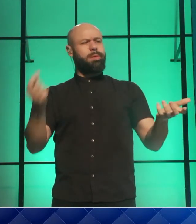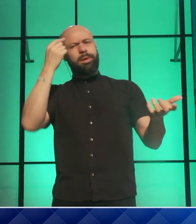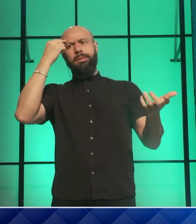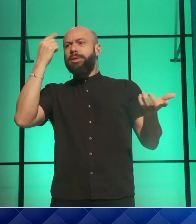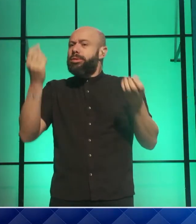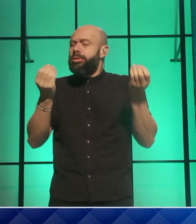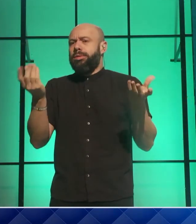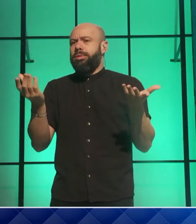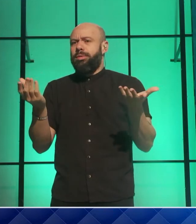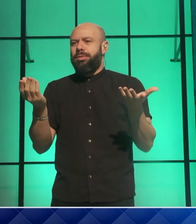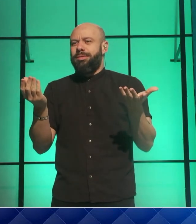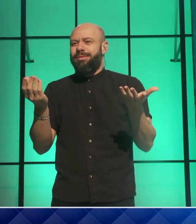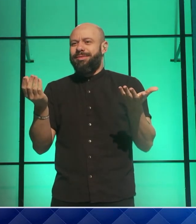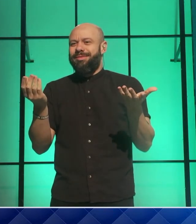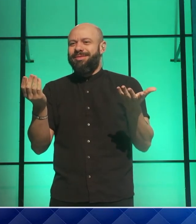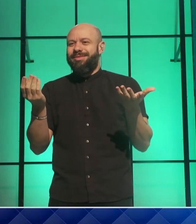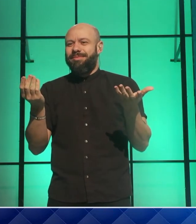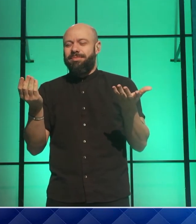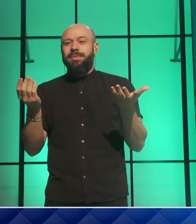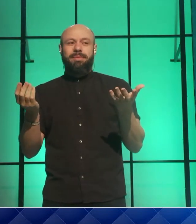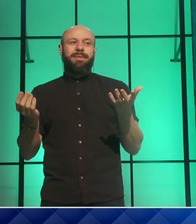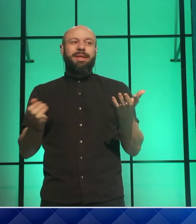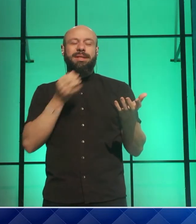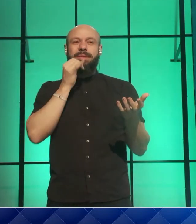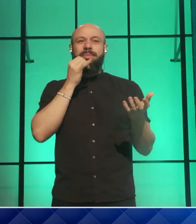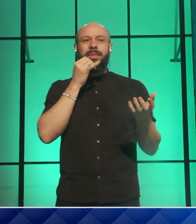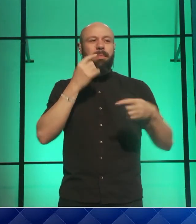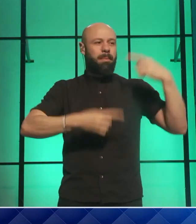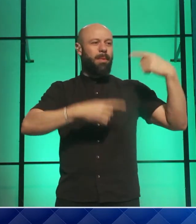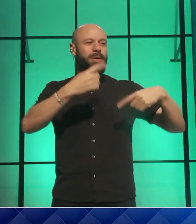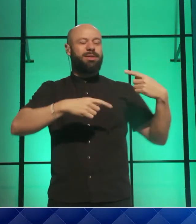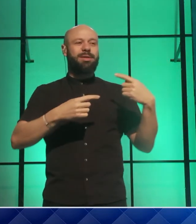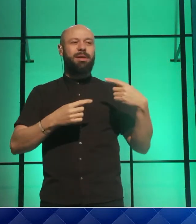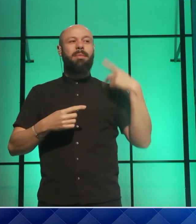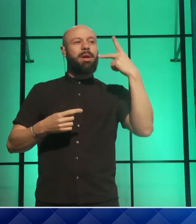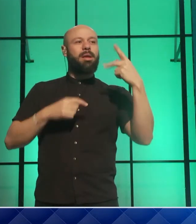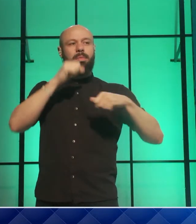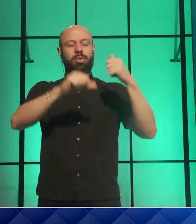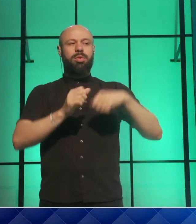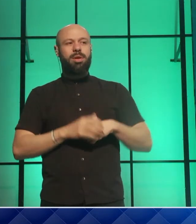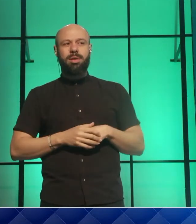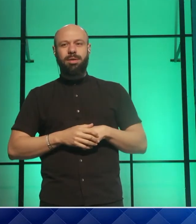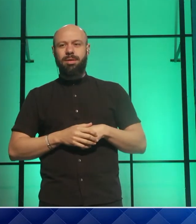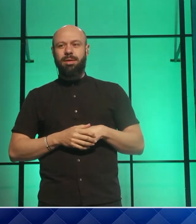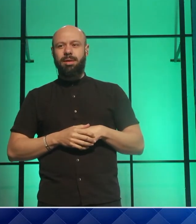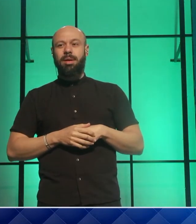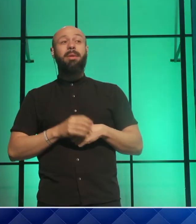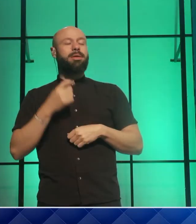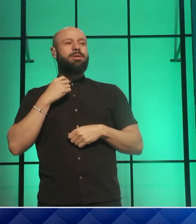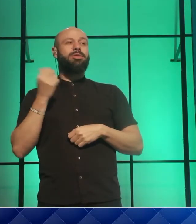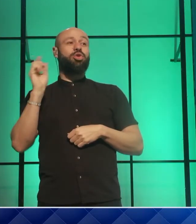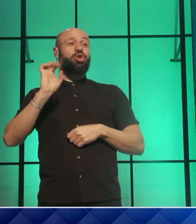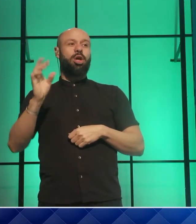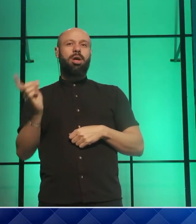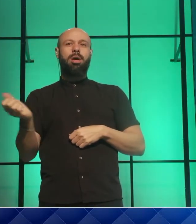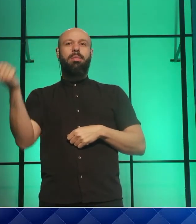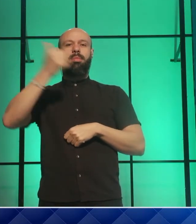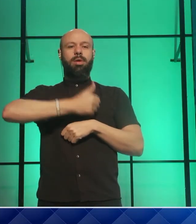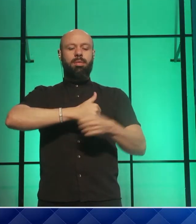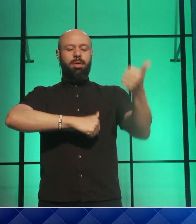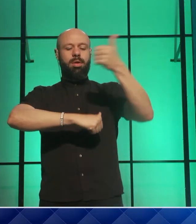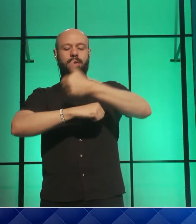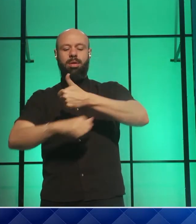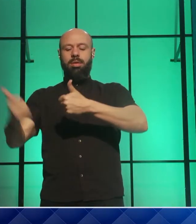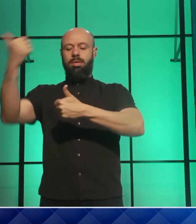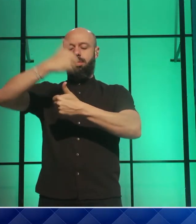Você vê que entra político e sai político, e as coisas não mudam. Pelo